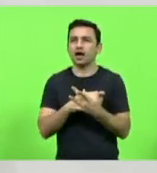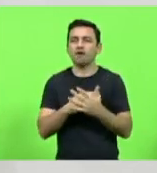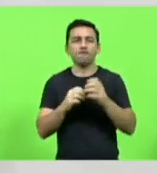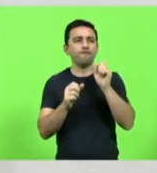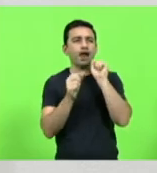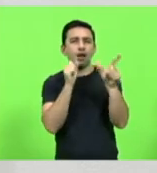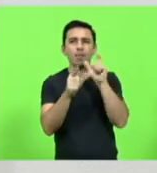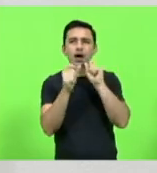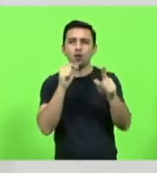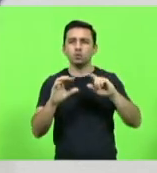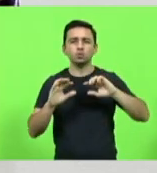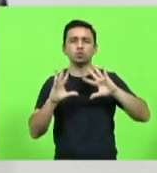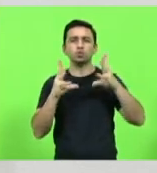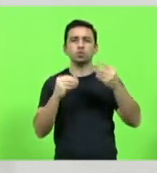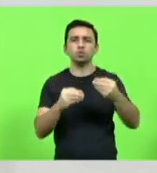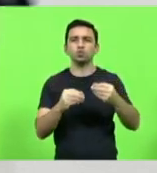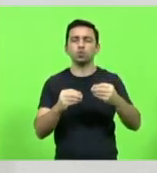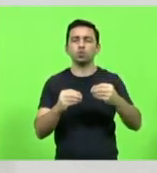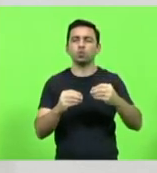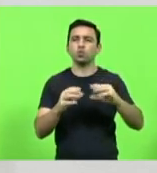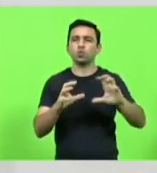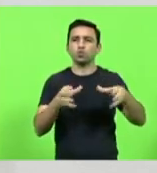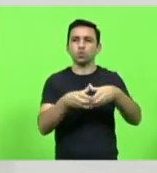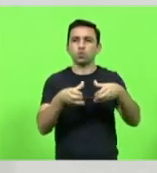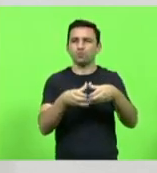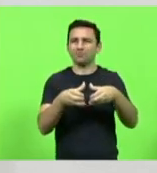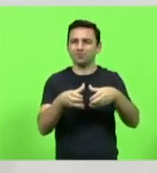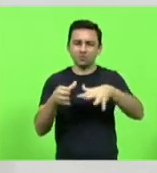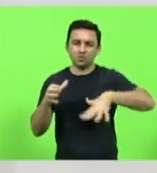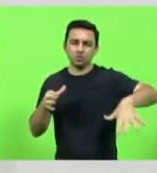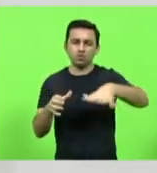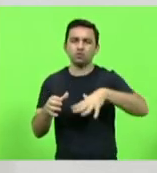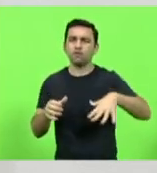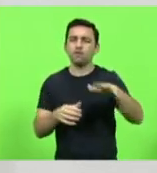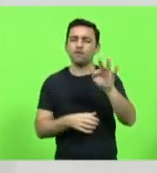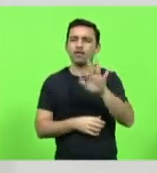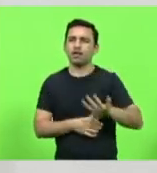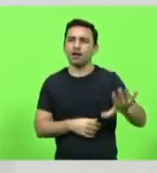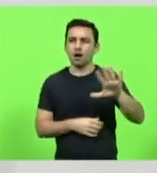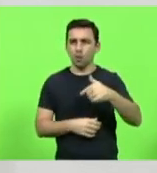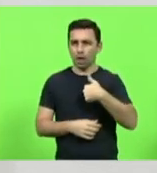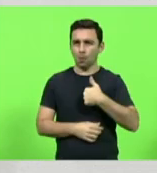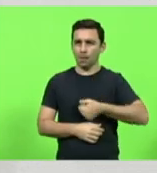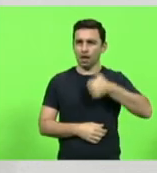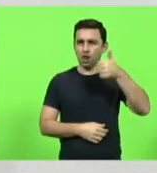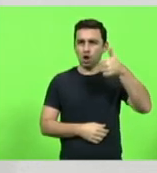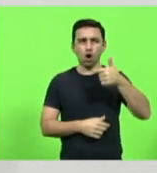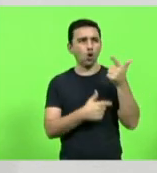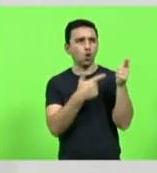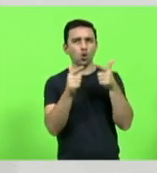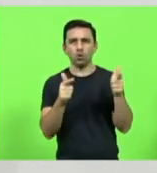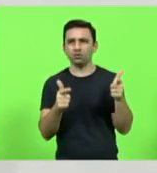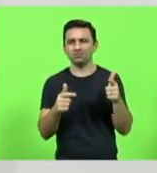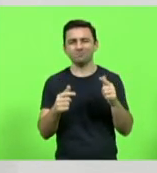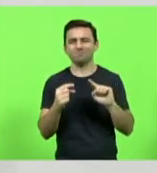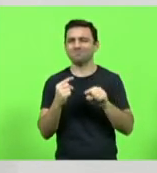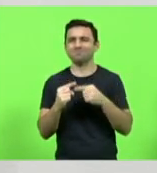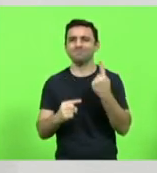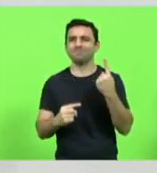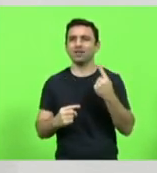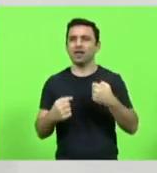toda a bancada federal, como se eu fosse o paladino da razão, como se eu fosse melhor que outros. Olha, eu